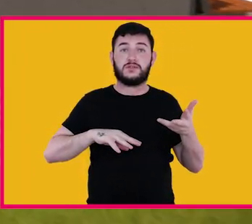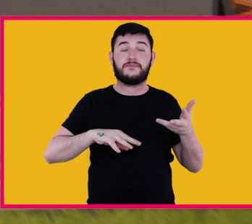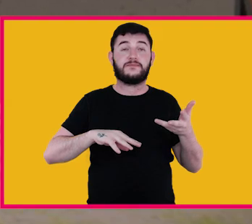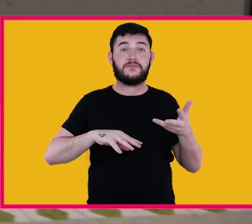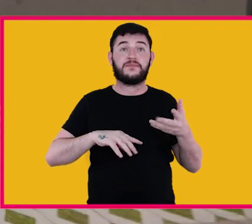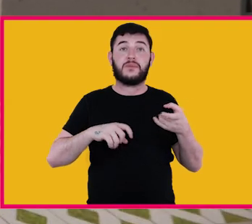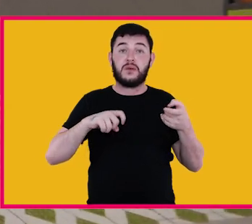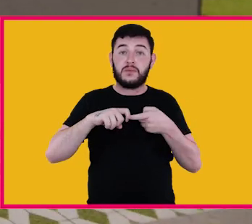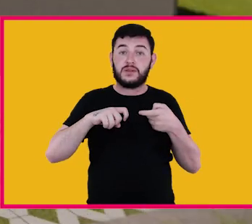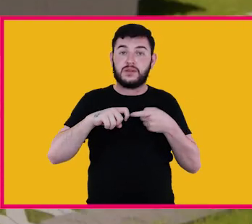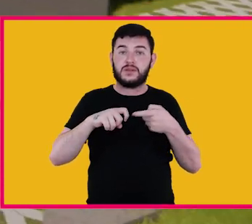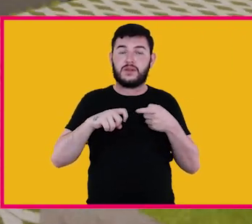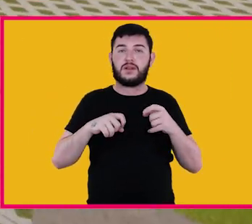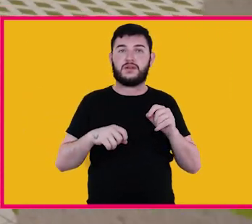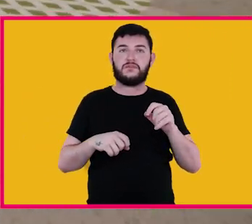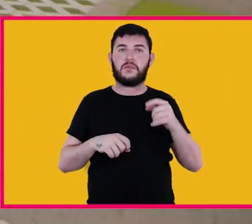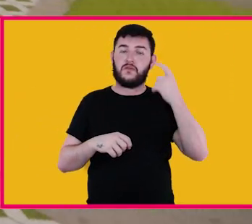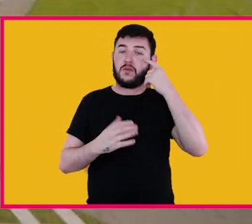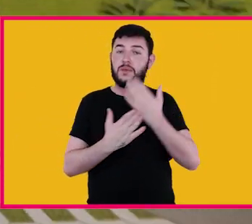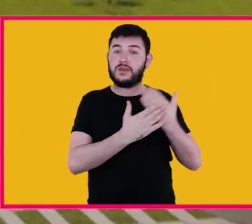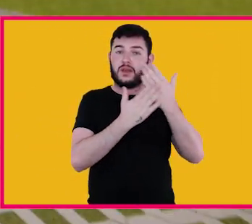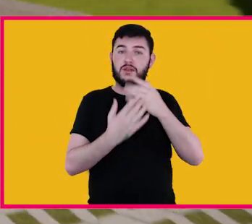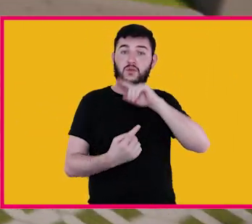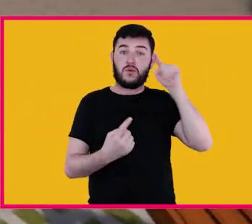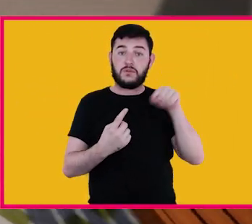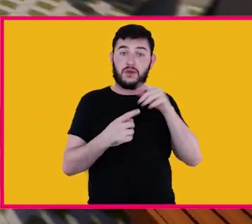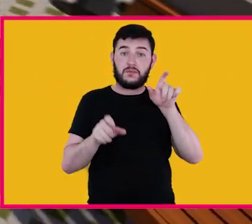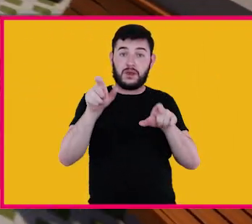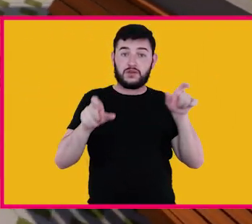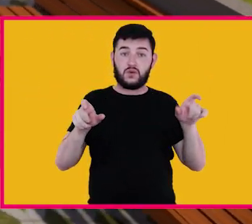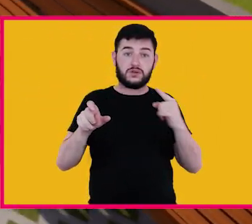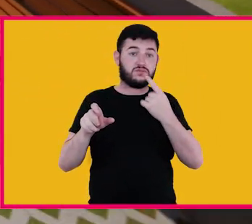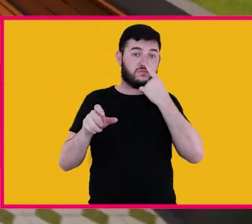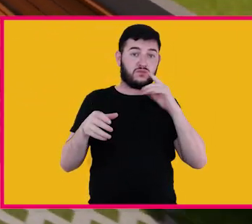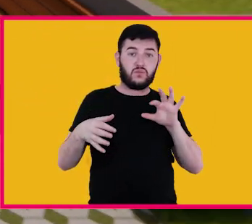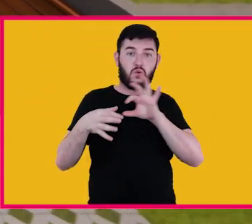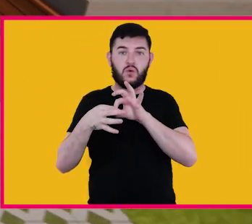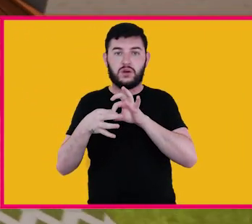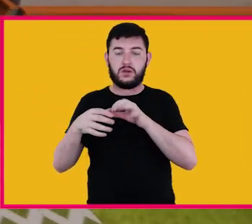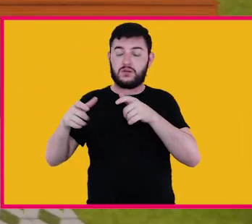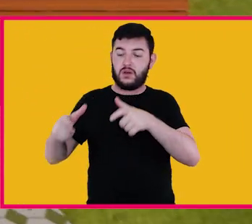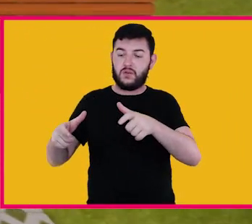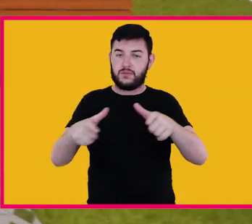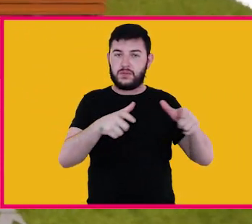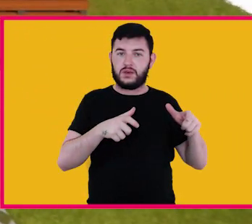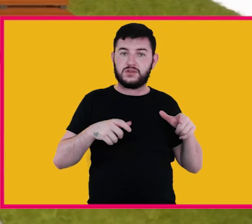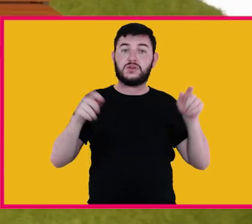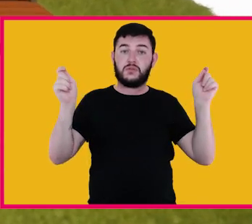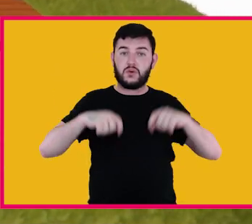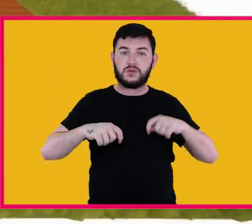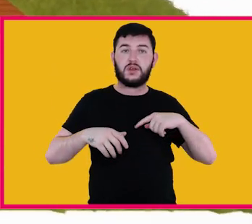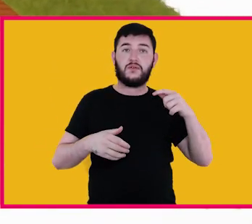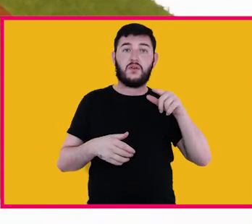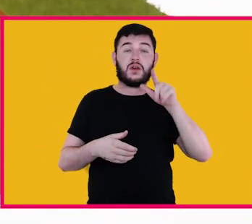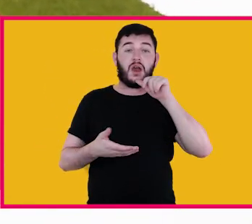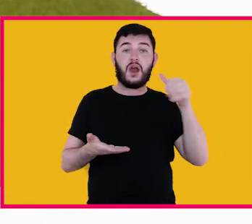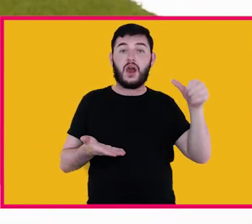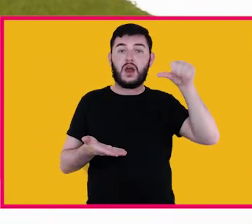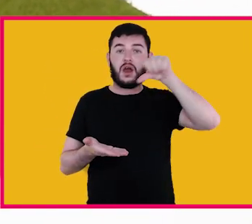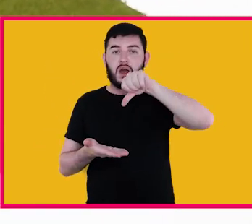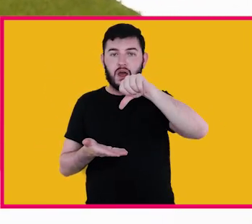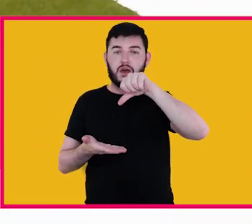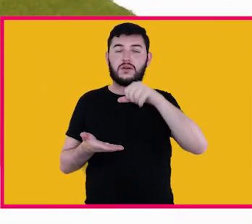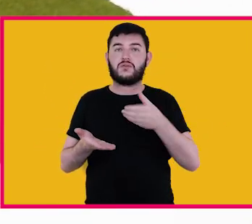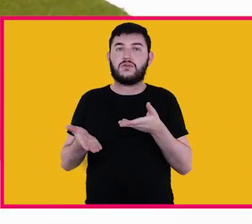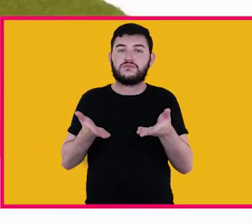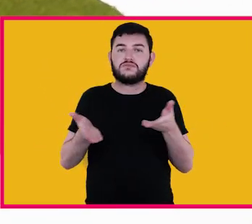foi pensado para propiciar ergonomia nas atividades de plantio, com todo o detalhamento adequado para irrigação e drenagem. Essas estruturas também